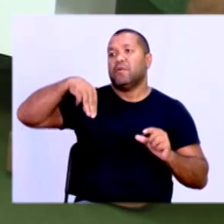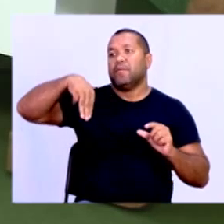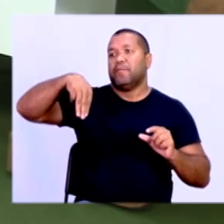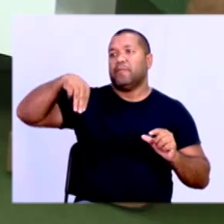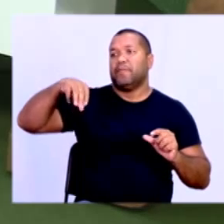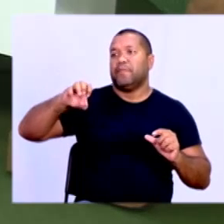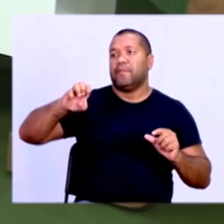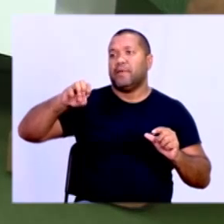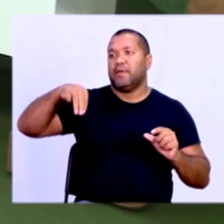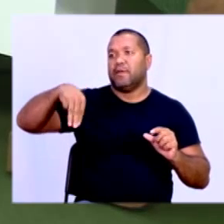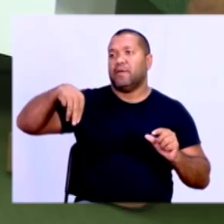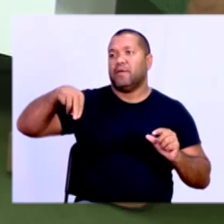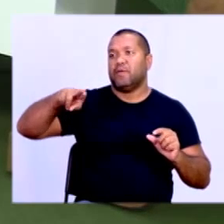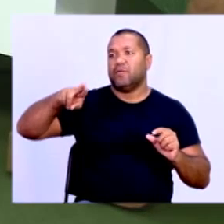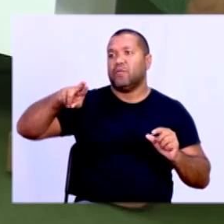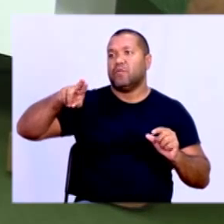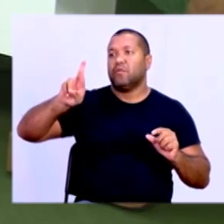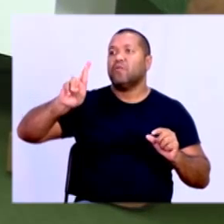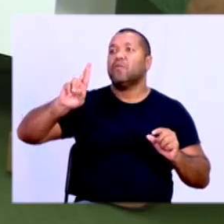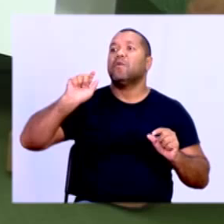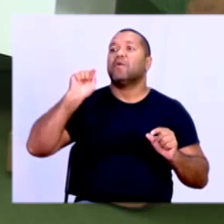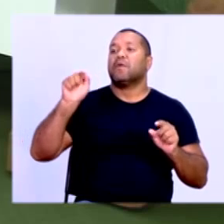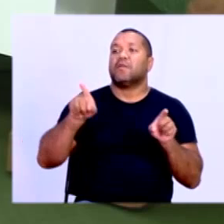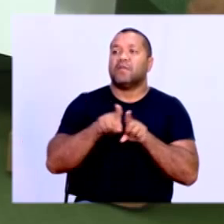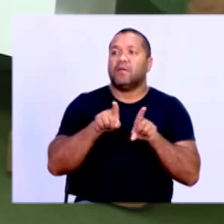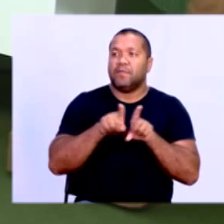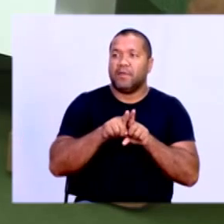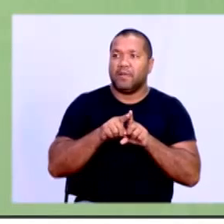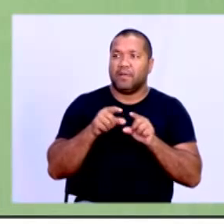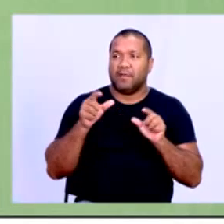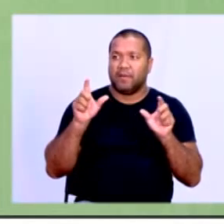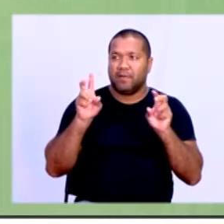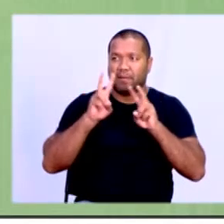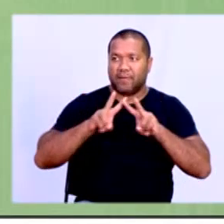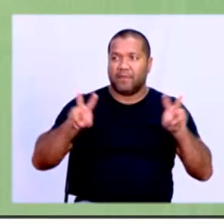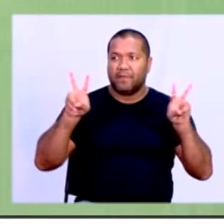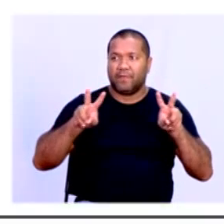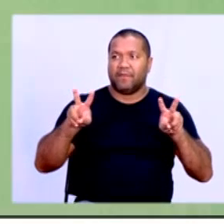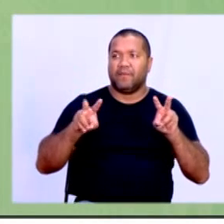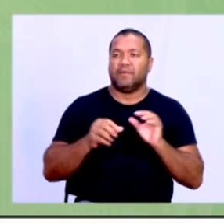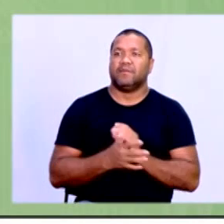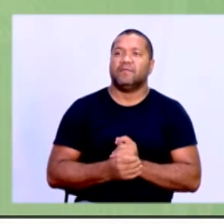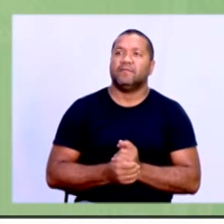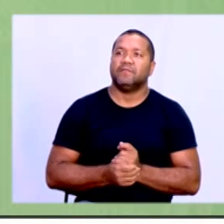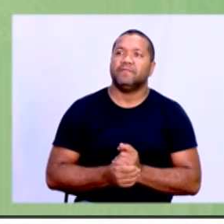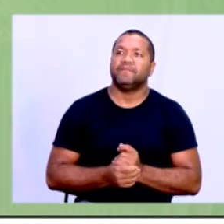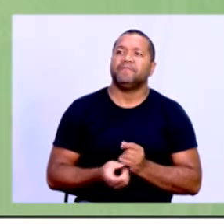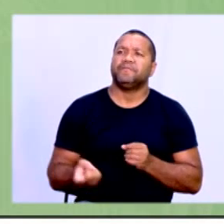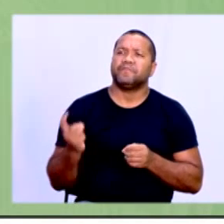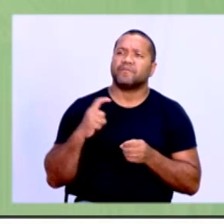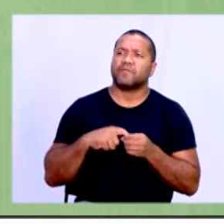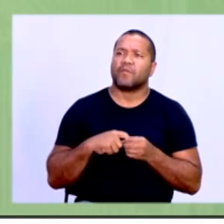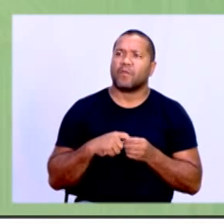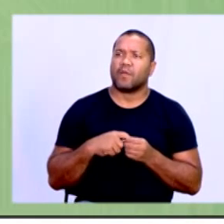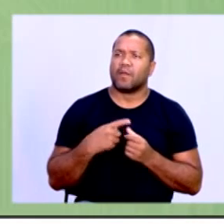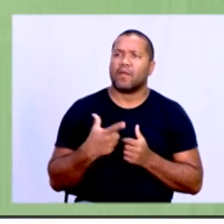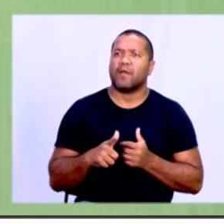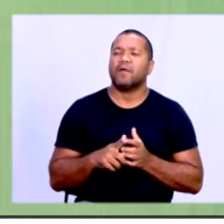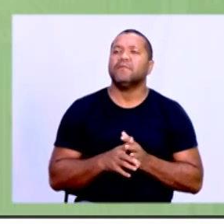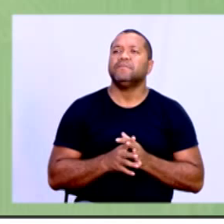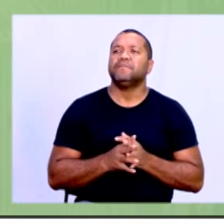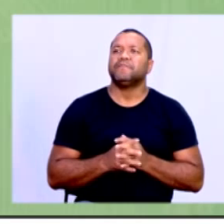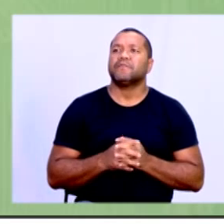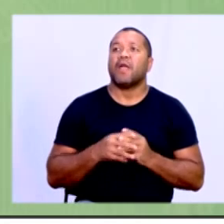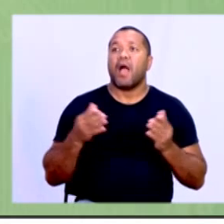menu é uma forma de visão, né? Exatamente. Então vou retornar aqui ao quadro. Próximo slide. E aí eu vou falar